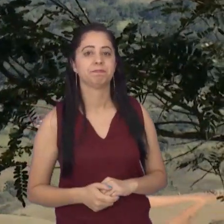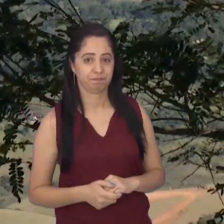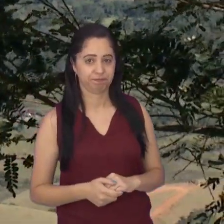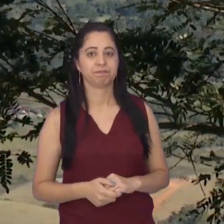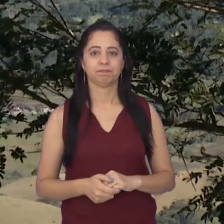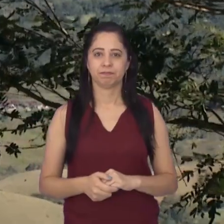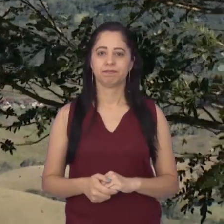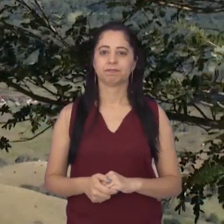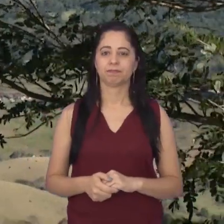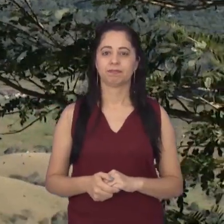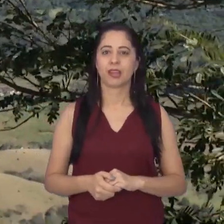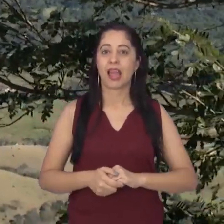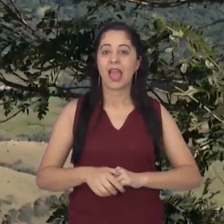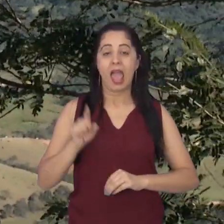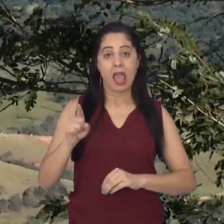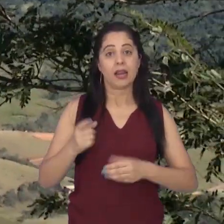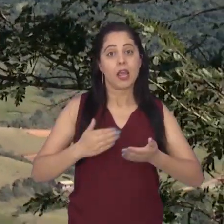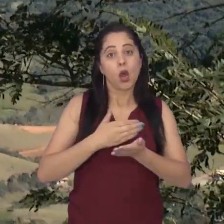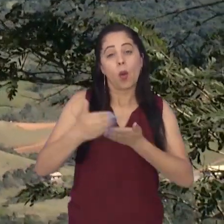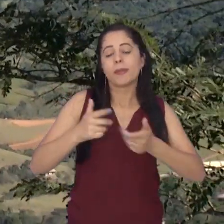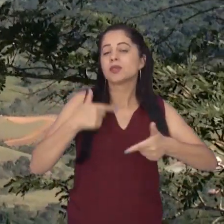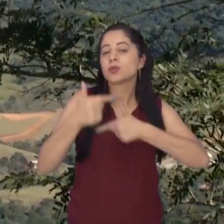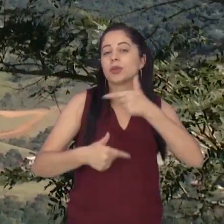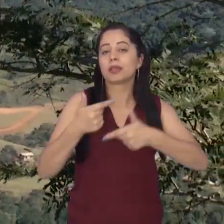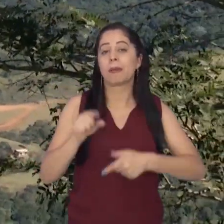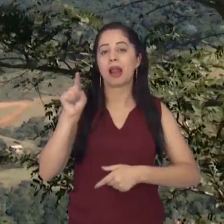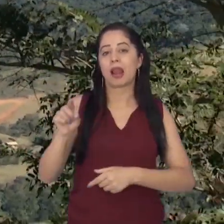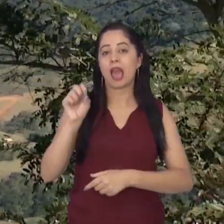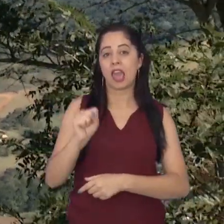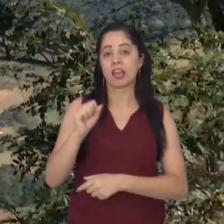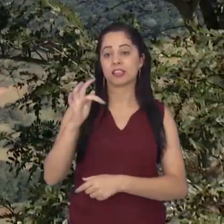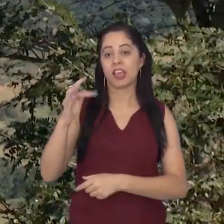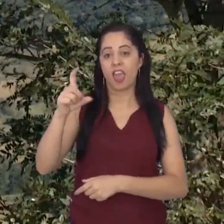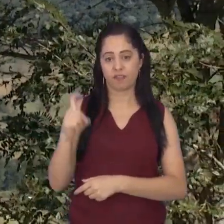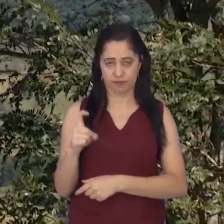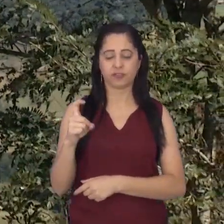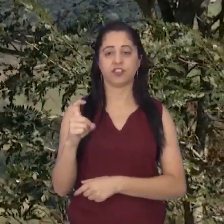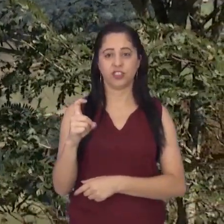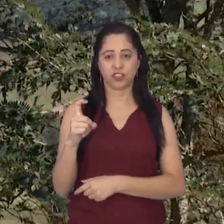pandemia, começou no distrito de São Francisco Xavier, onde a